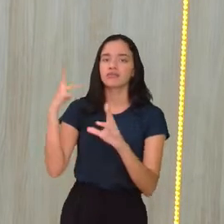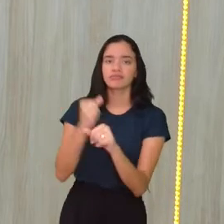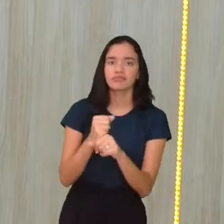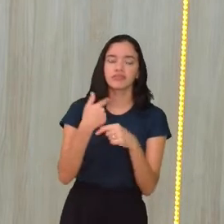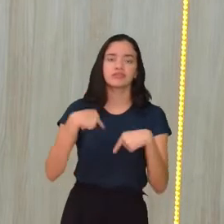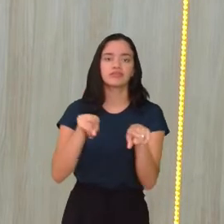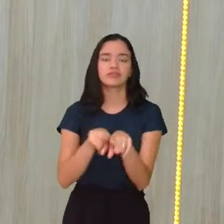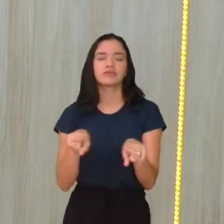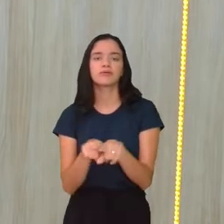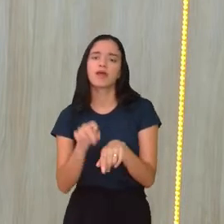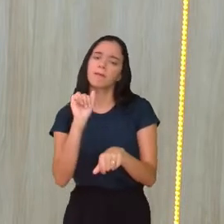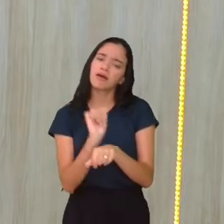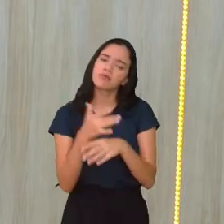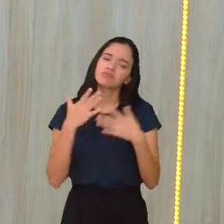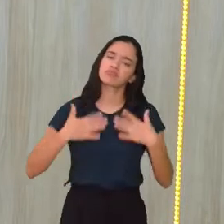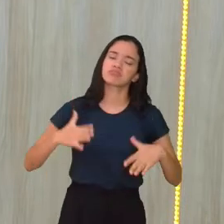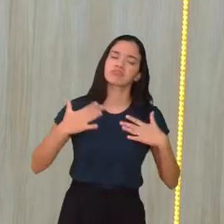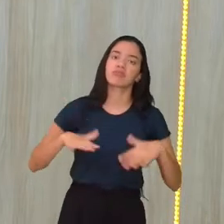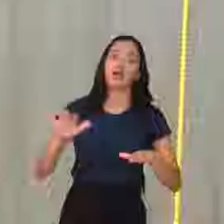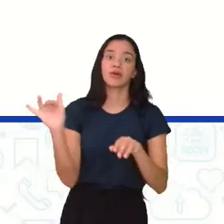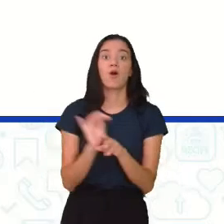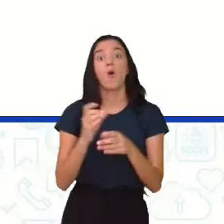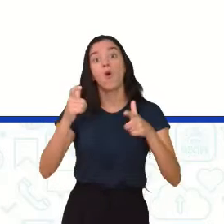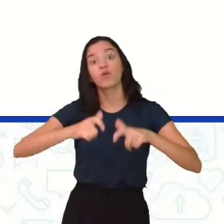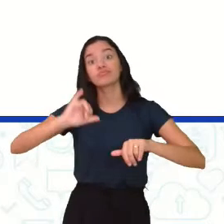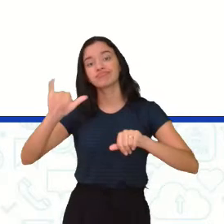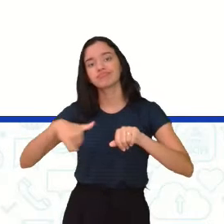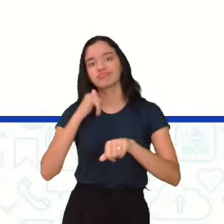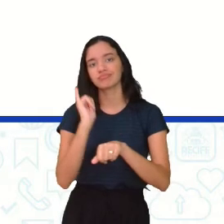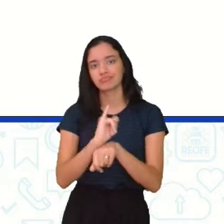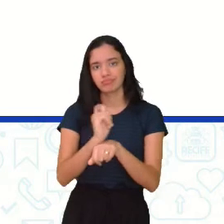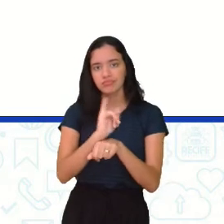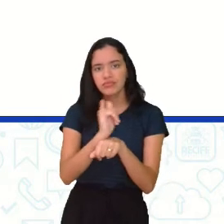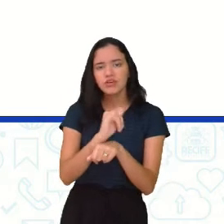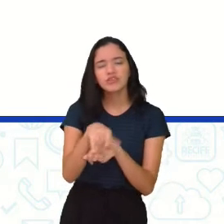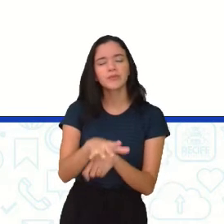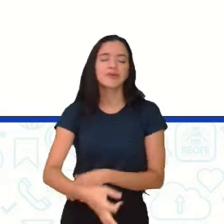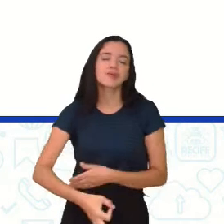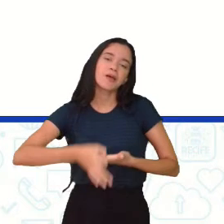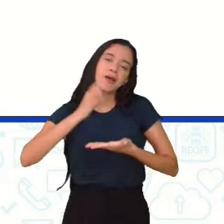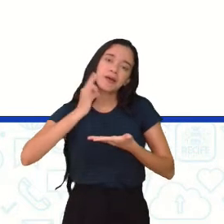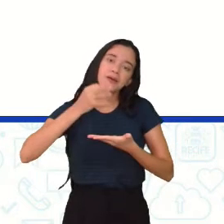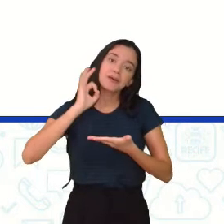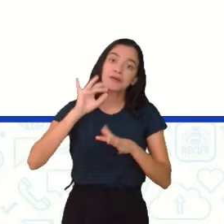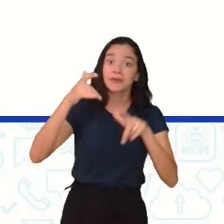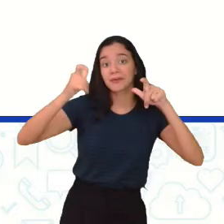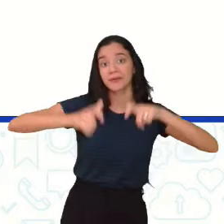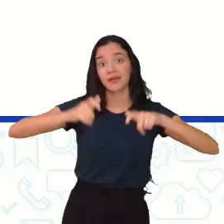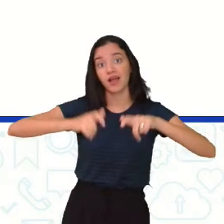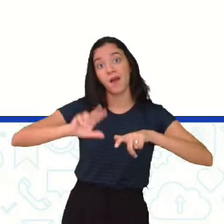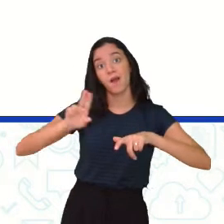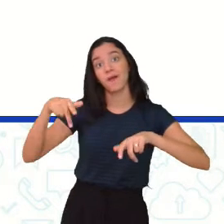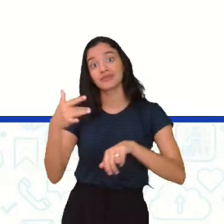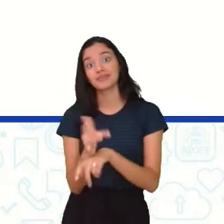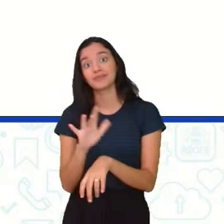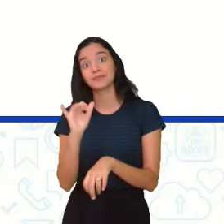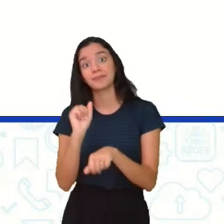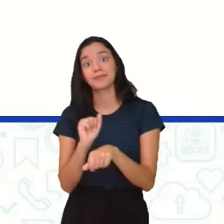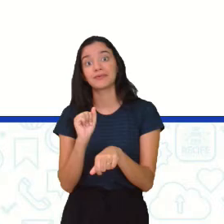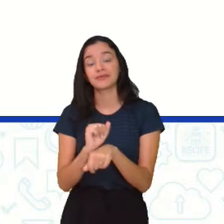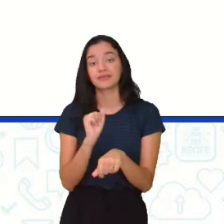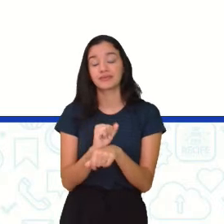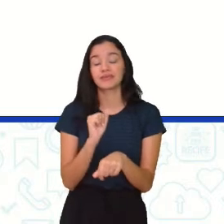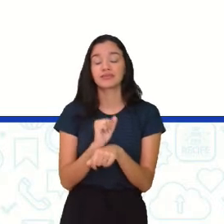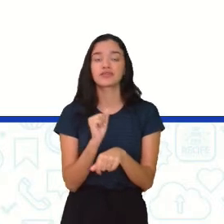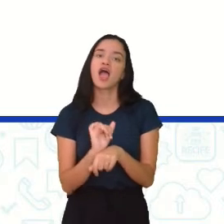revisada, parar com mais calma, lá no YouTube. Porque de repente você pode estar aí tomando um café, né, em algum lugar, ou esperando uma consulta médica.